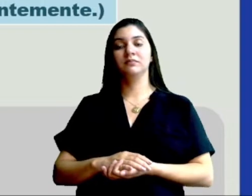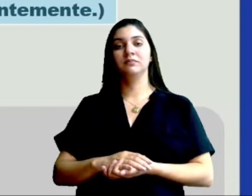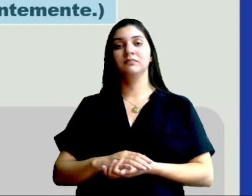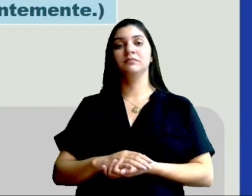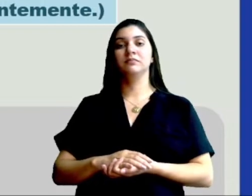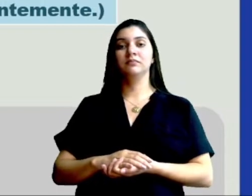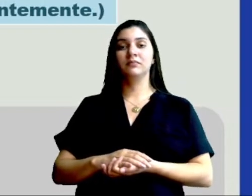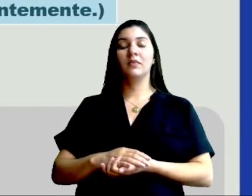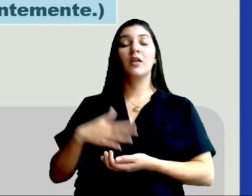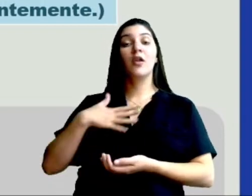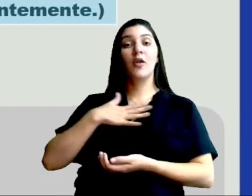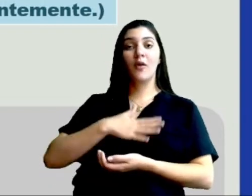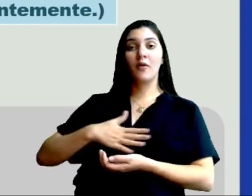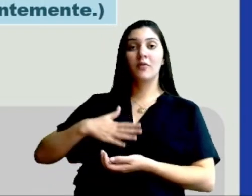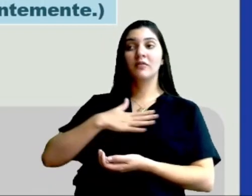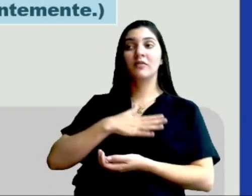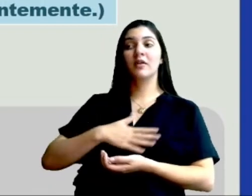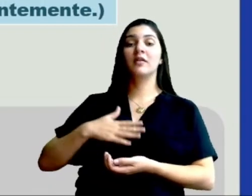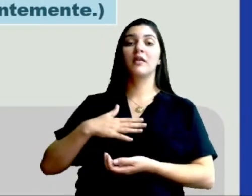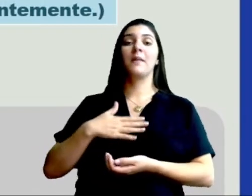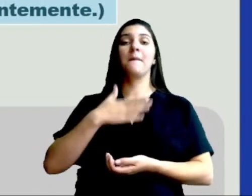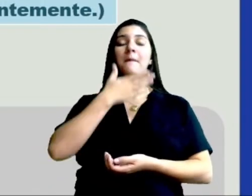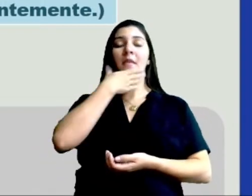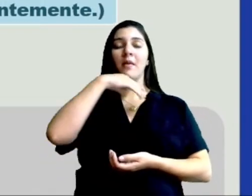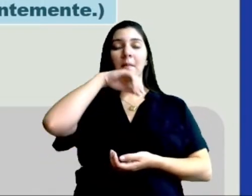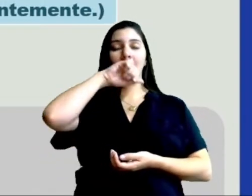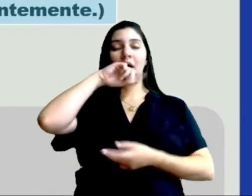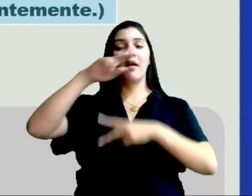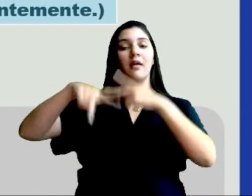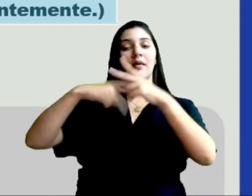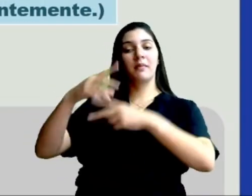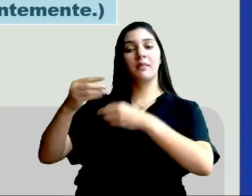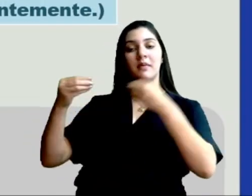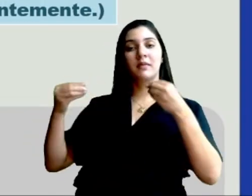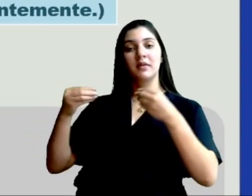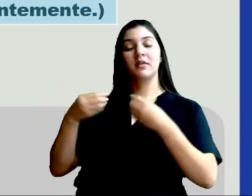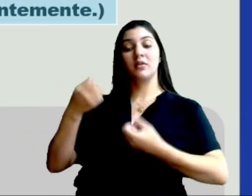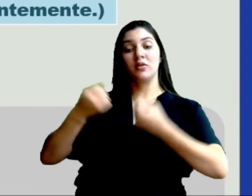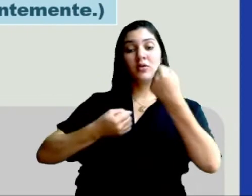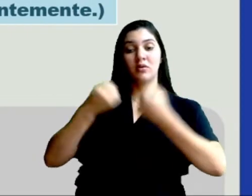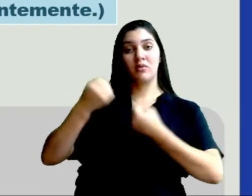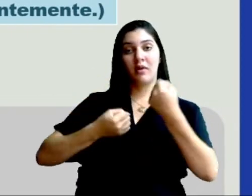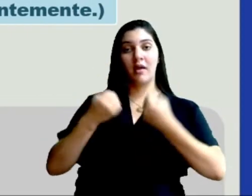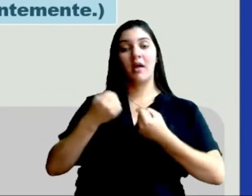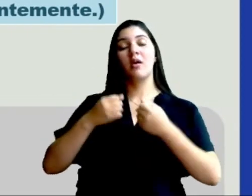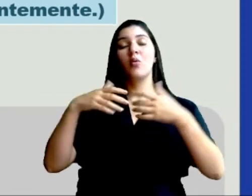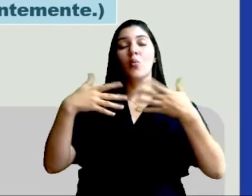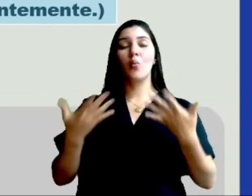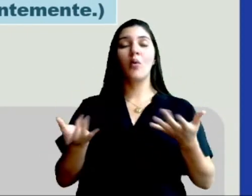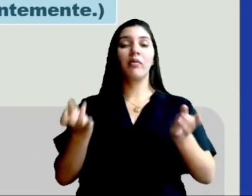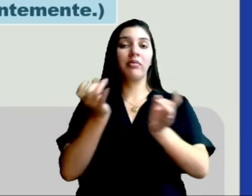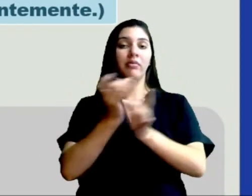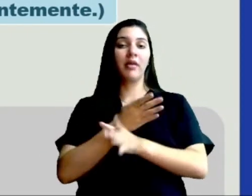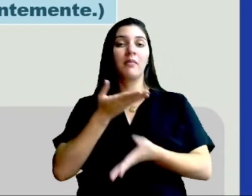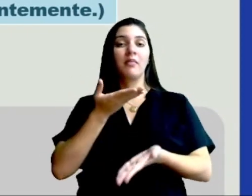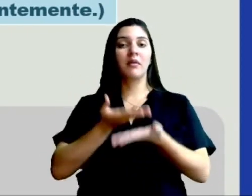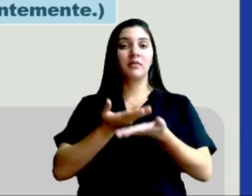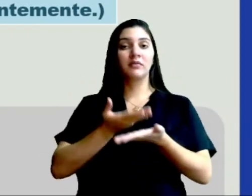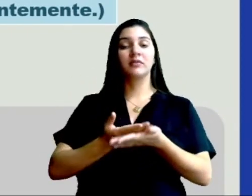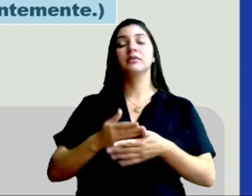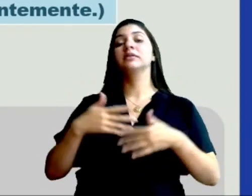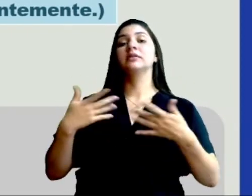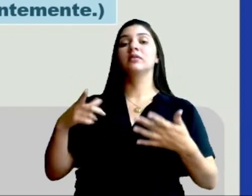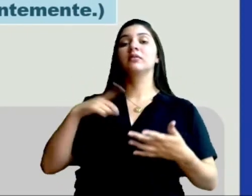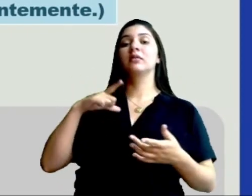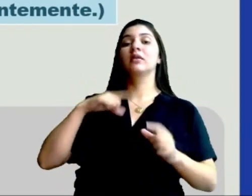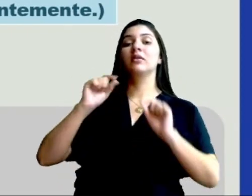estudos. Gostaria que meu pai me presenteasse com um carro ao terminar os meus estudos. Então, aí a